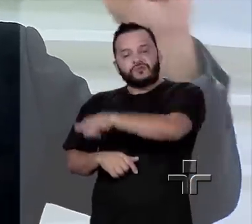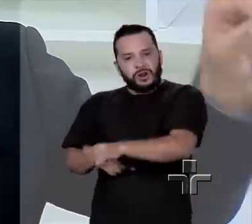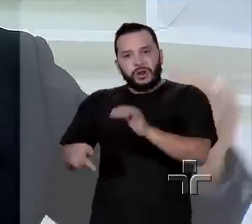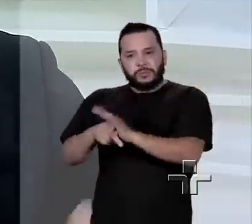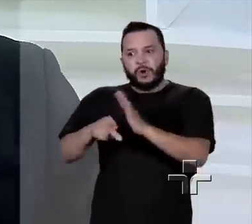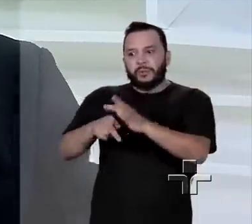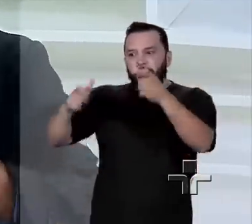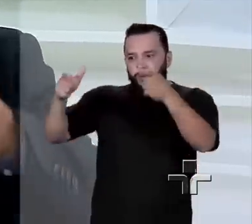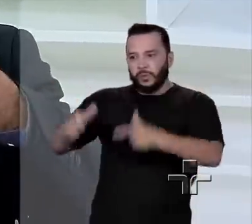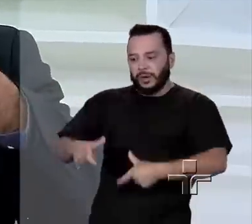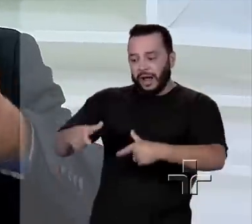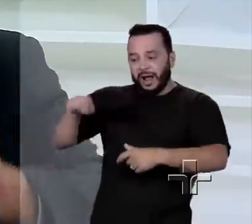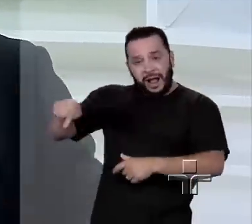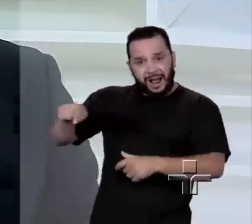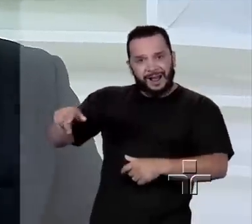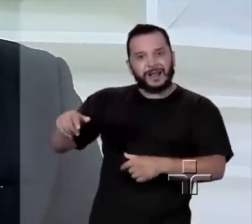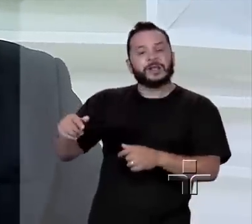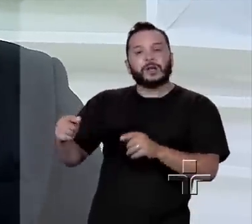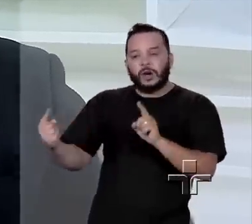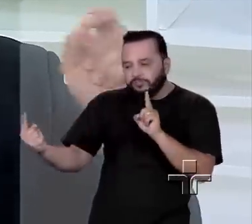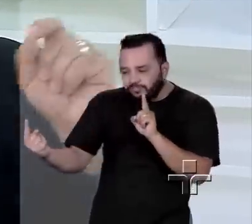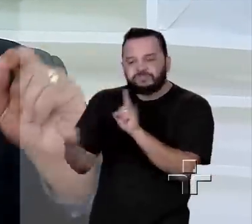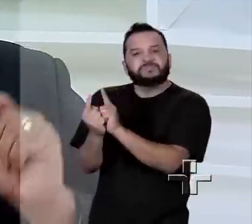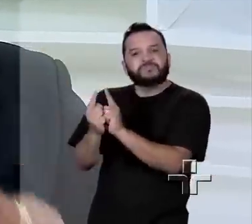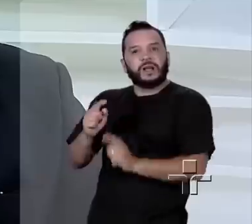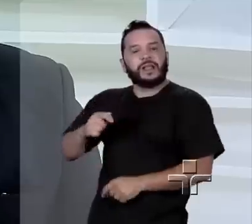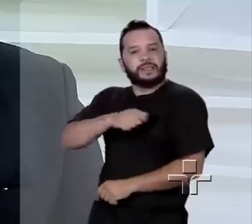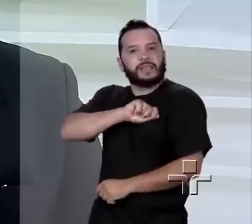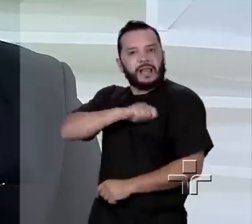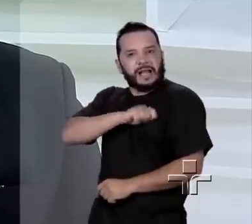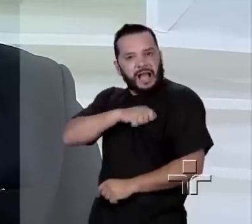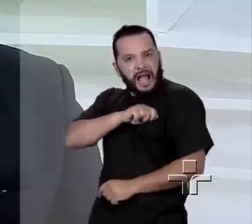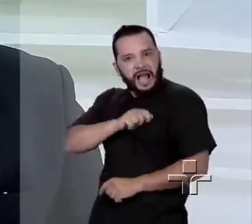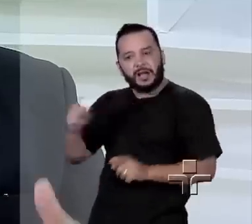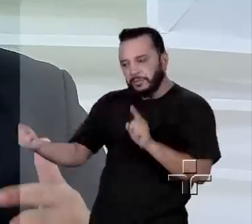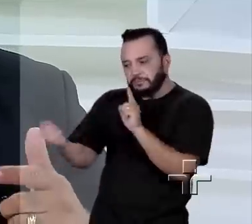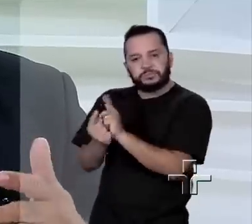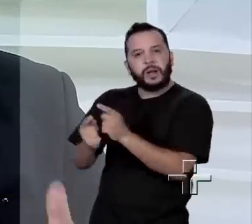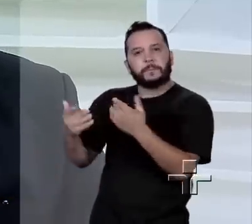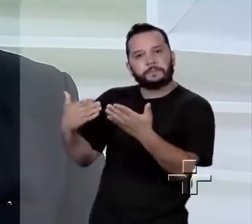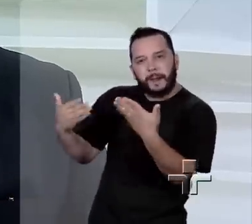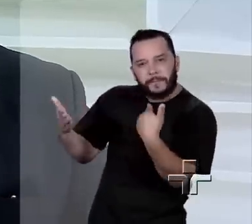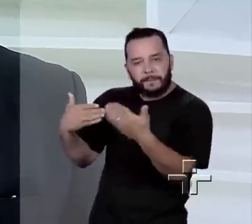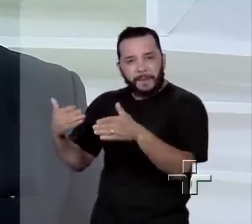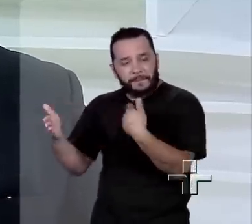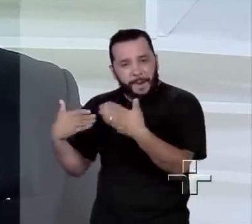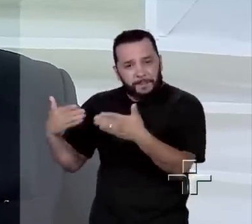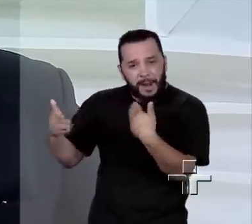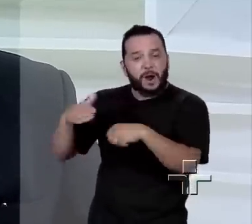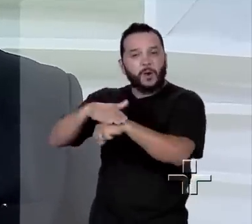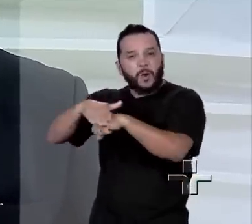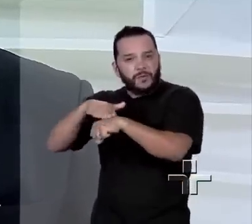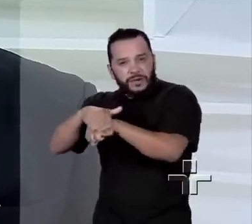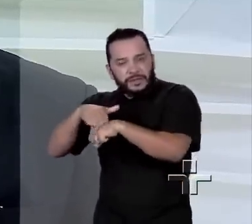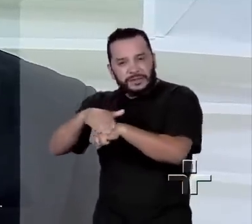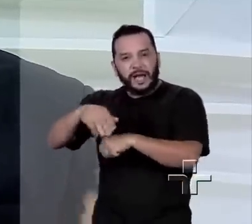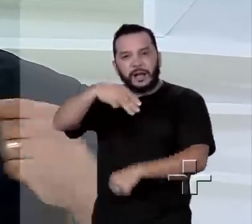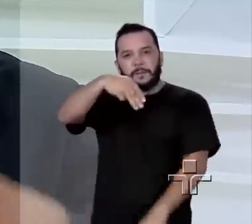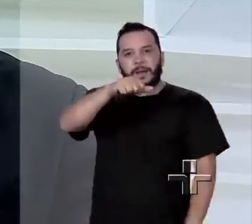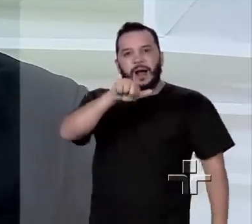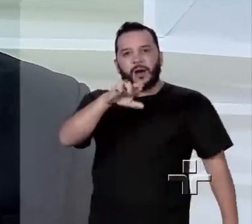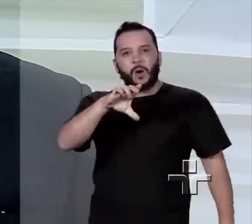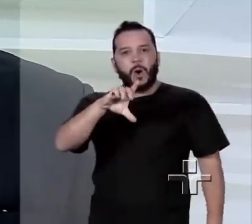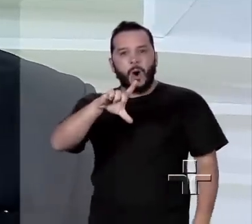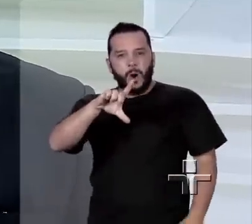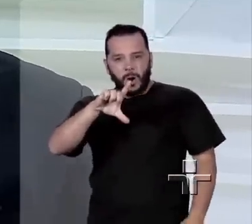Coronel Brandão, que era o comandante do CPI. Foram ao presídio para a advogada conversar com o Marcola, para ele fazer ligações para